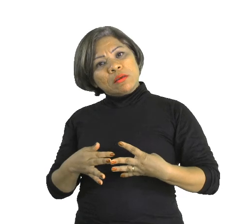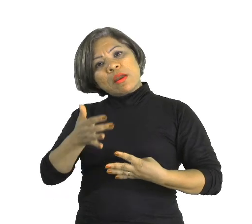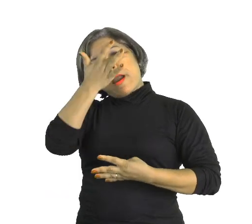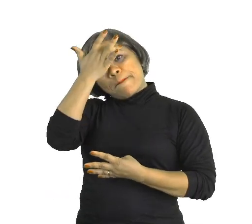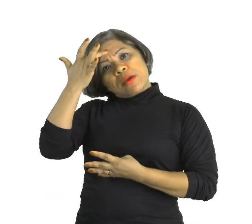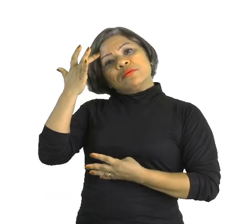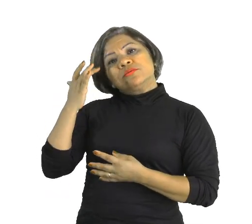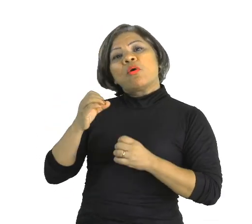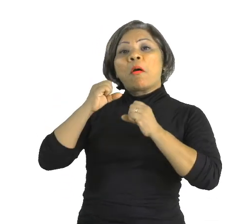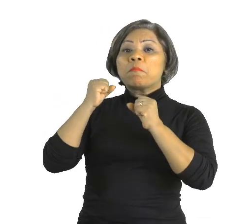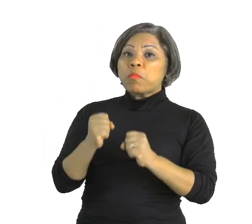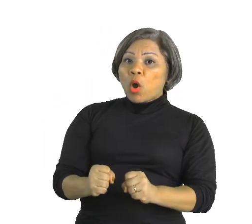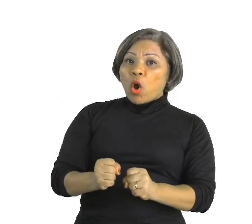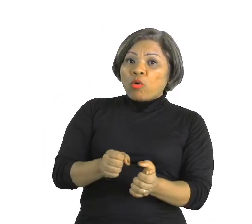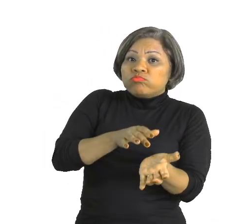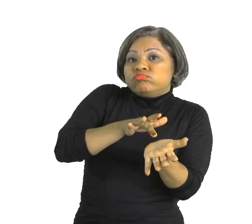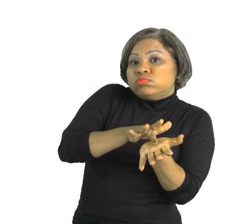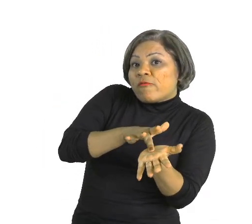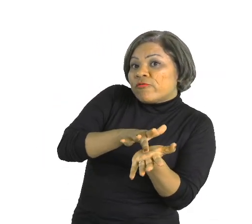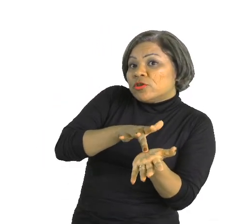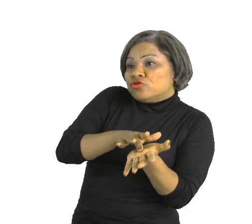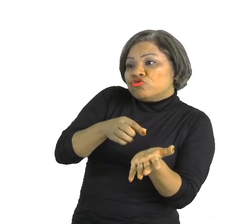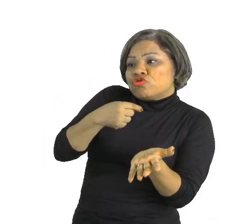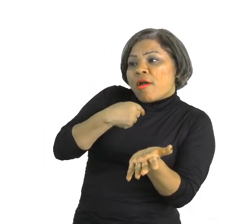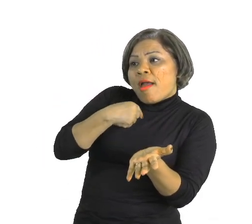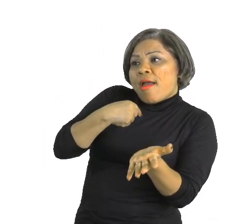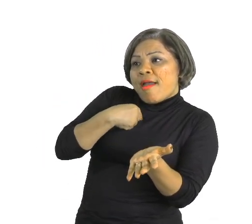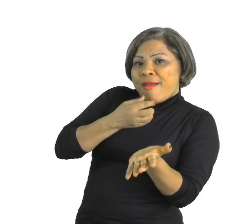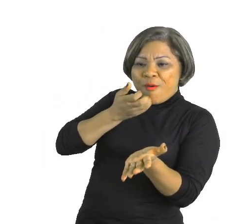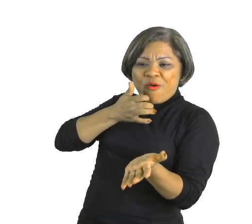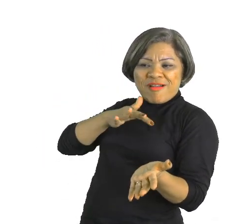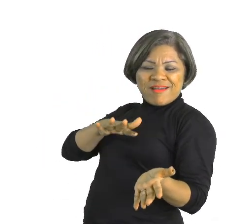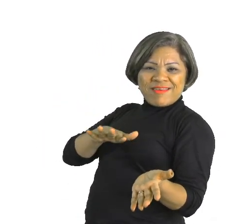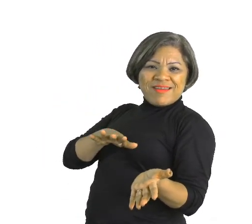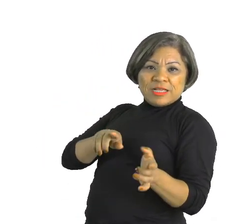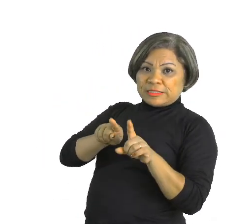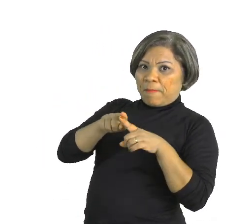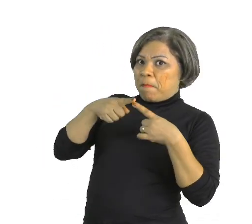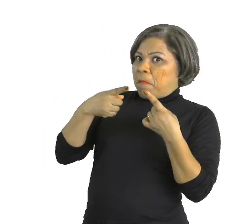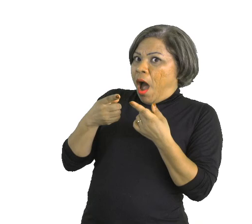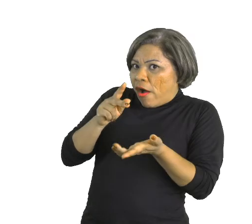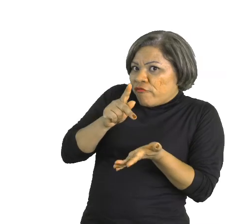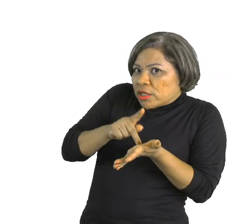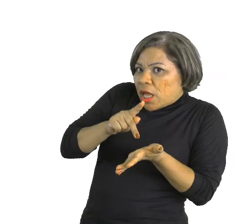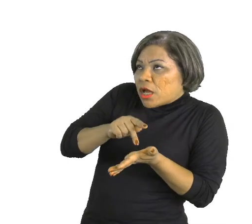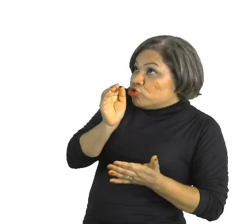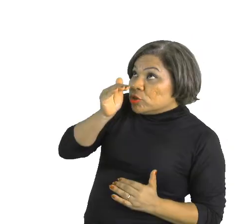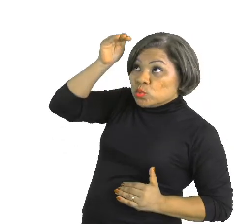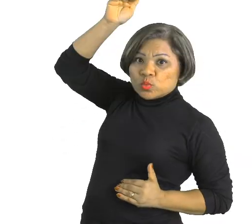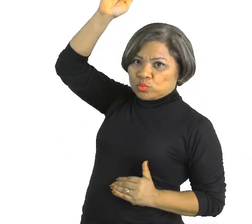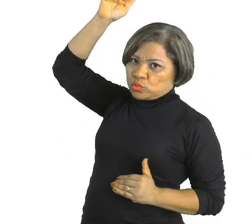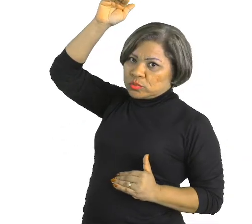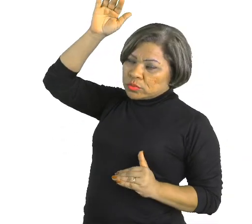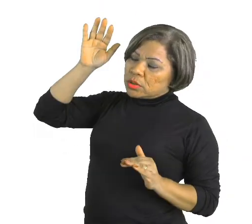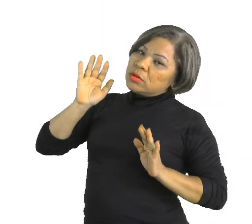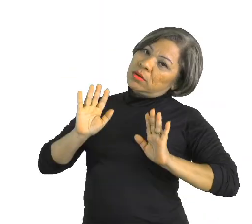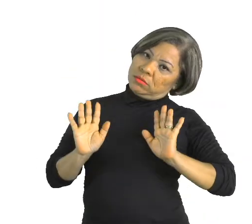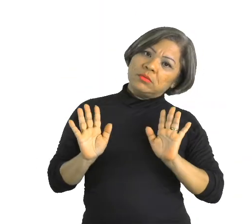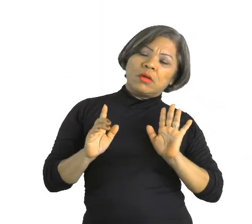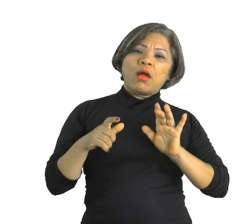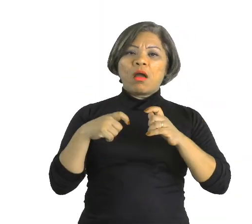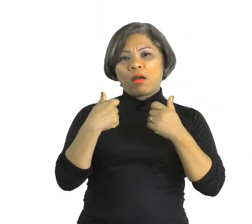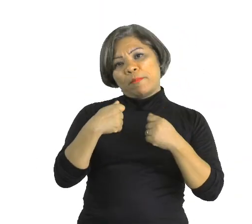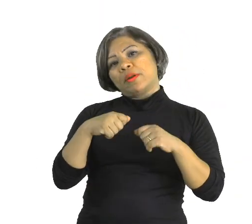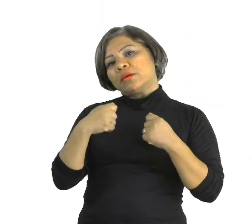passar por pessoas que não são, que um adulto pode dizer que tem a sua idade, mas na realidade não é o